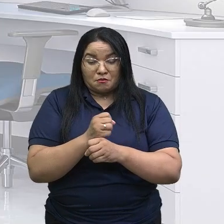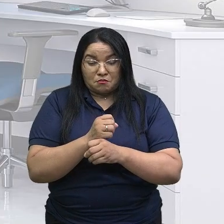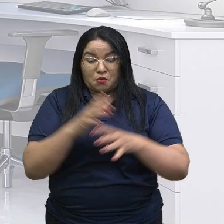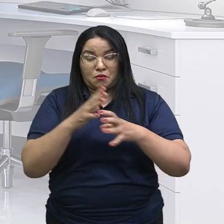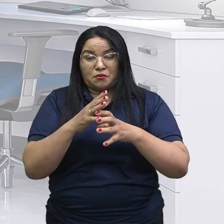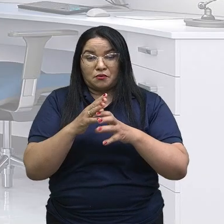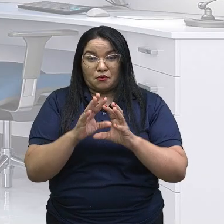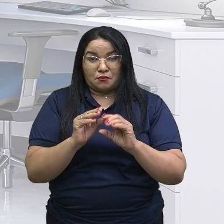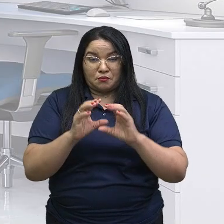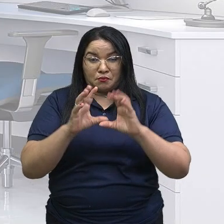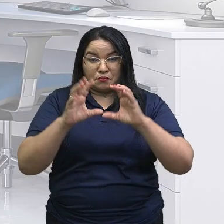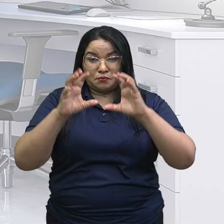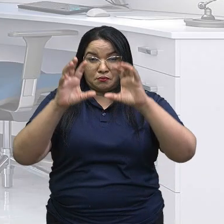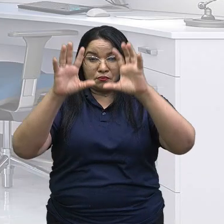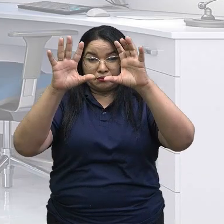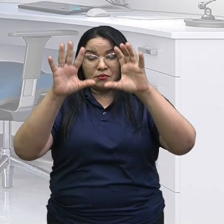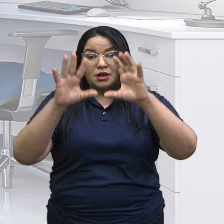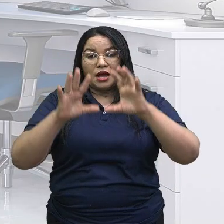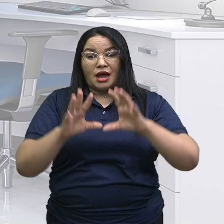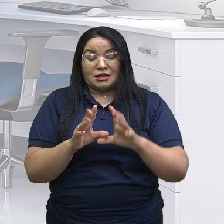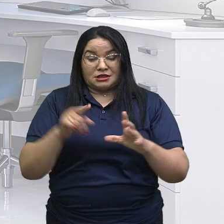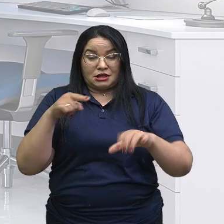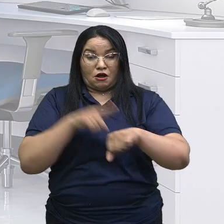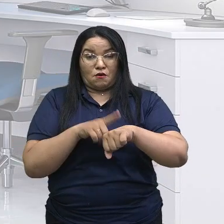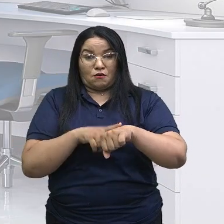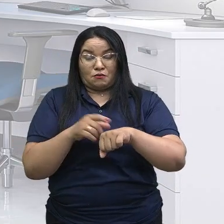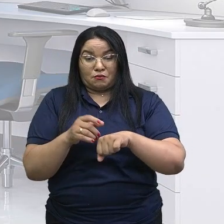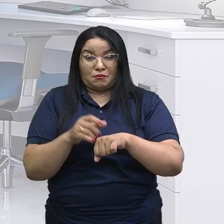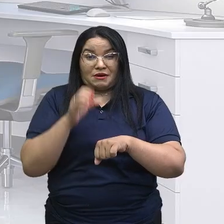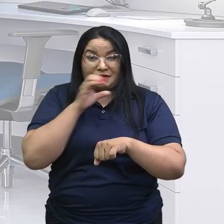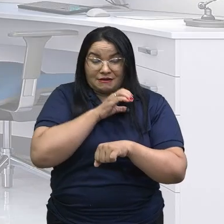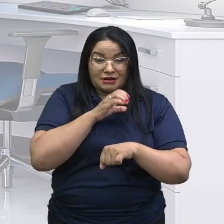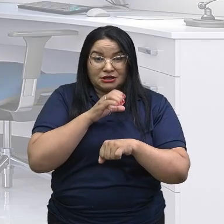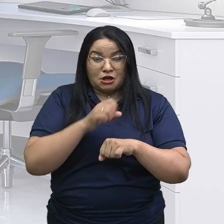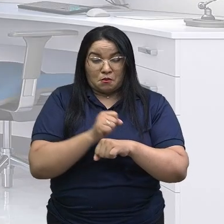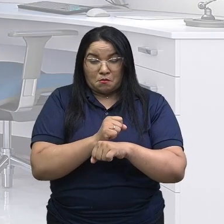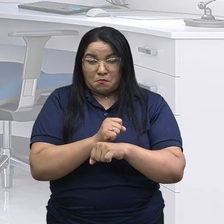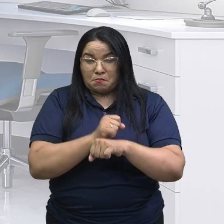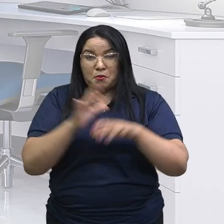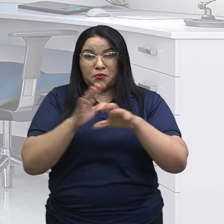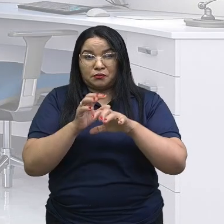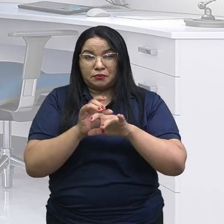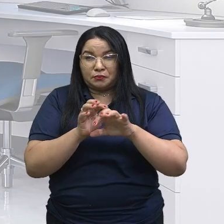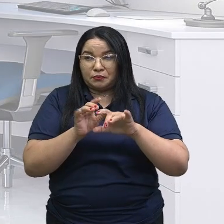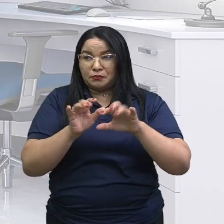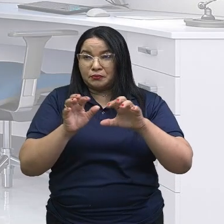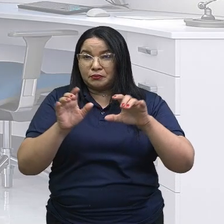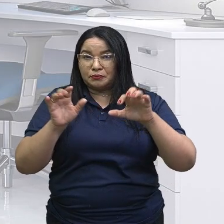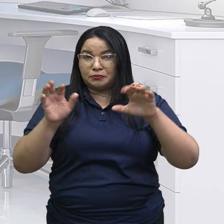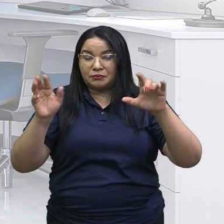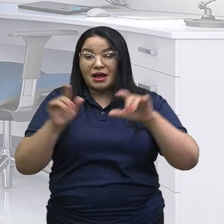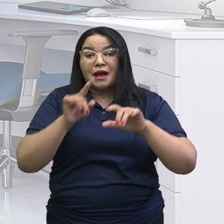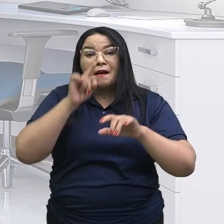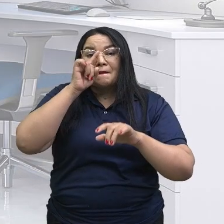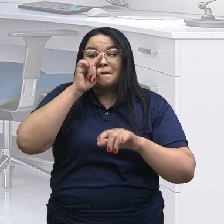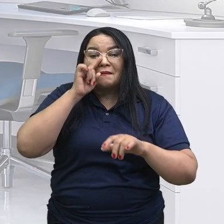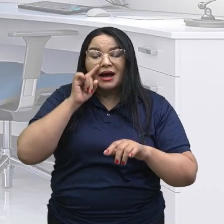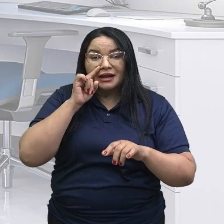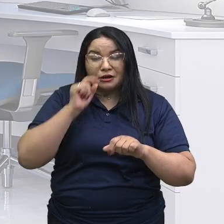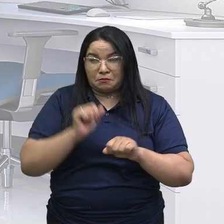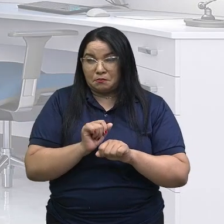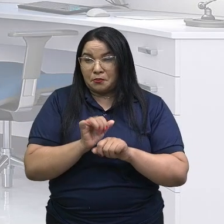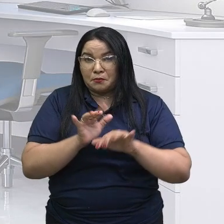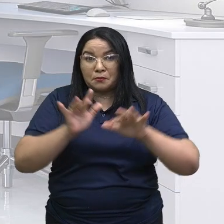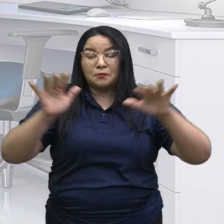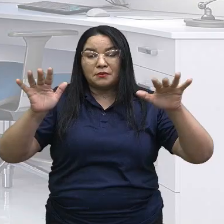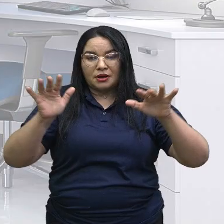que aconteceu é que, à medida que estávamos aquecendo, a bomba de fumaça ativou. E aí o laboratório ficou cheio de fumaça amarela, né? E aí